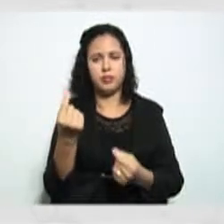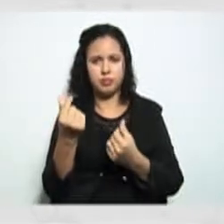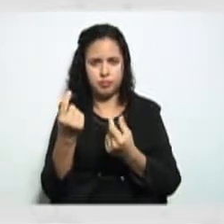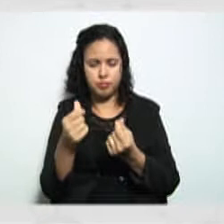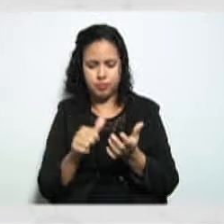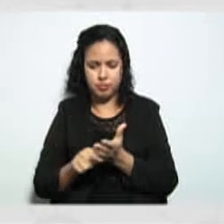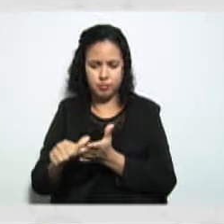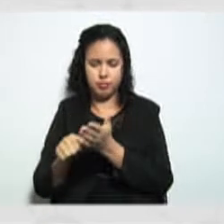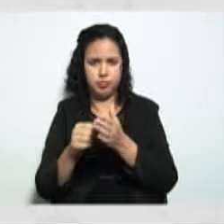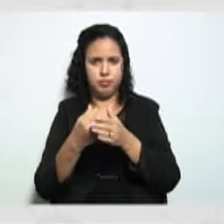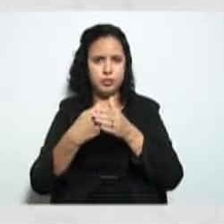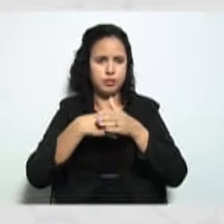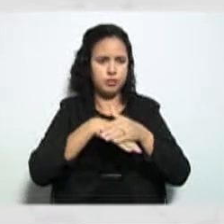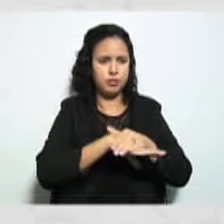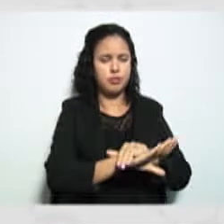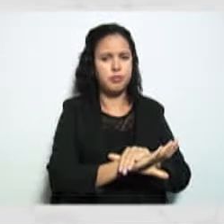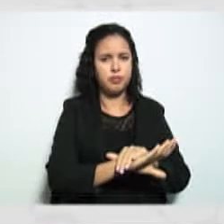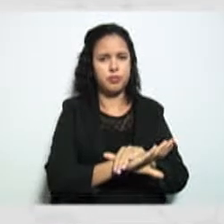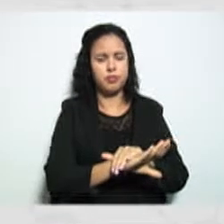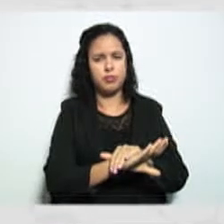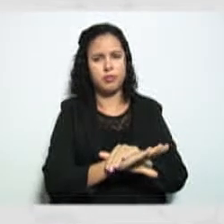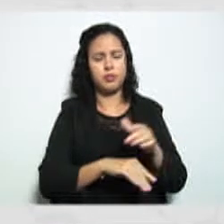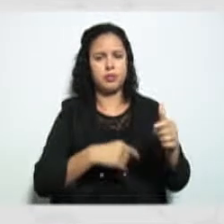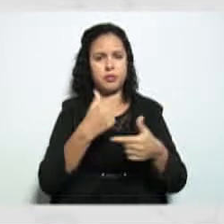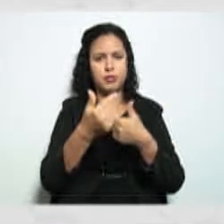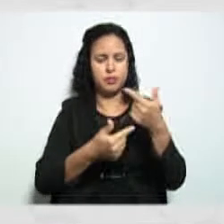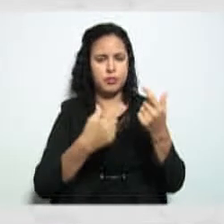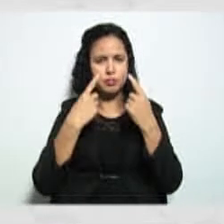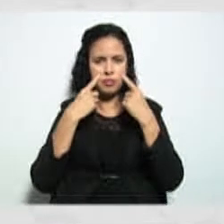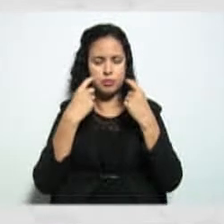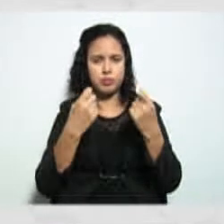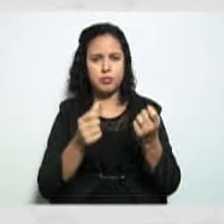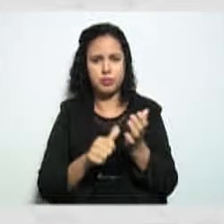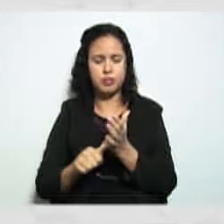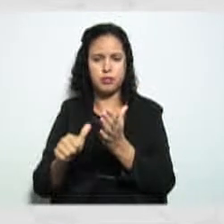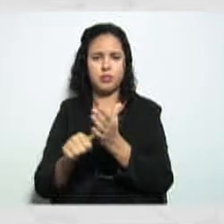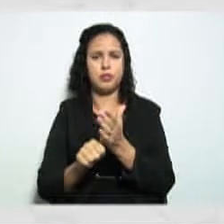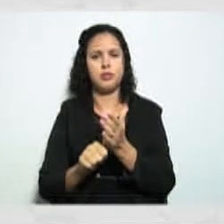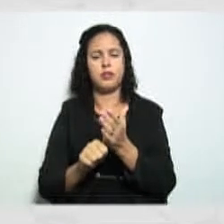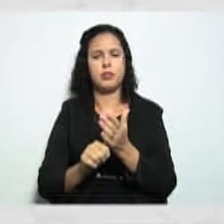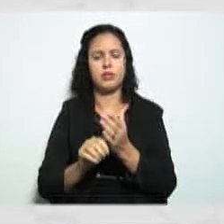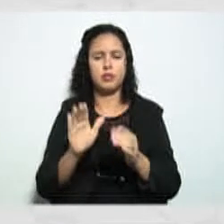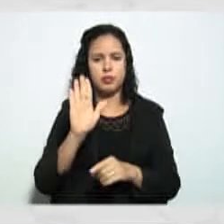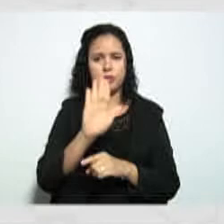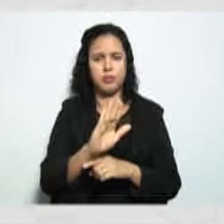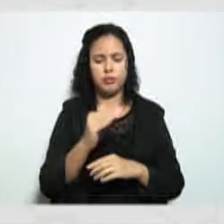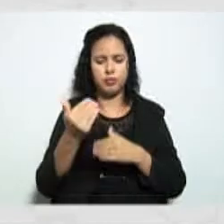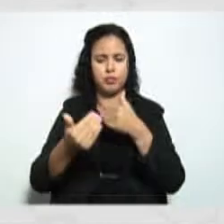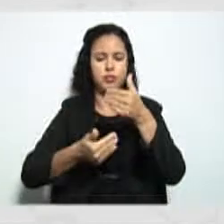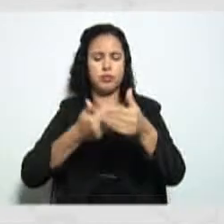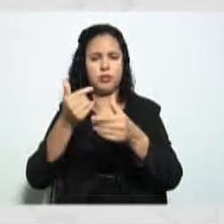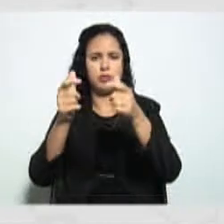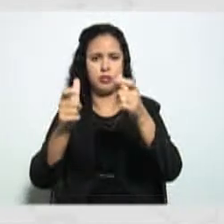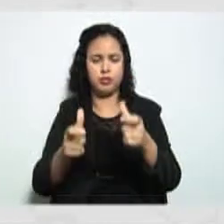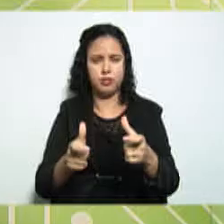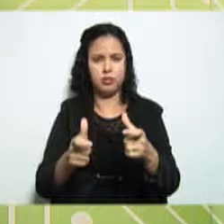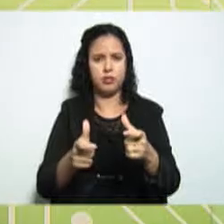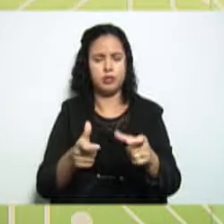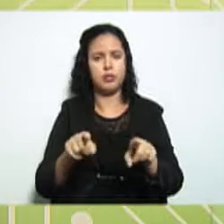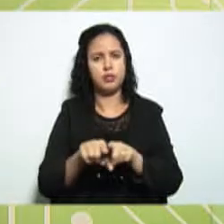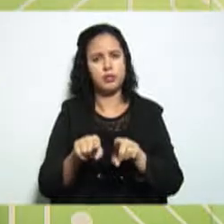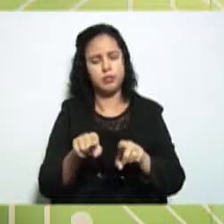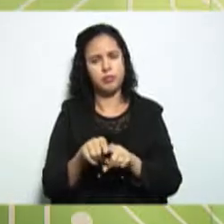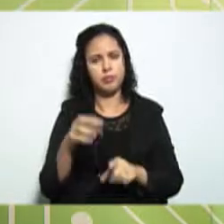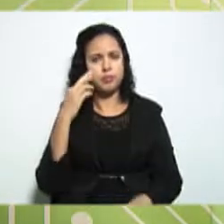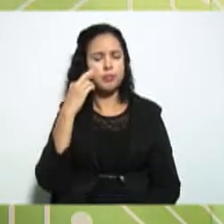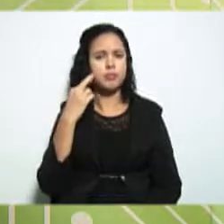região, nas atividades de interesse dos cooperados, estimulando o desenvolvimento local e regional. Nós